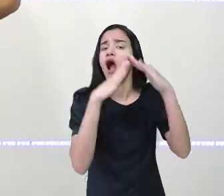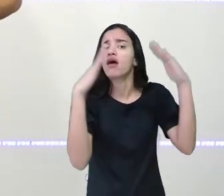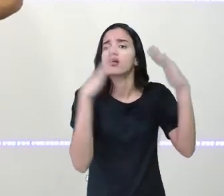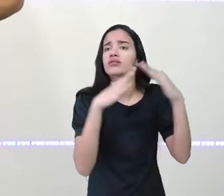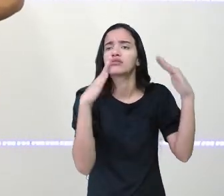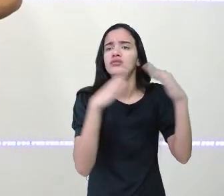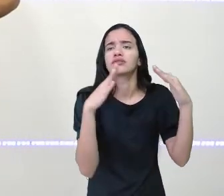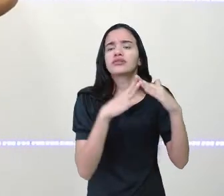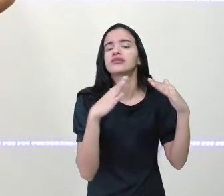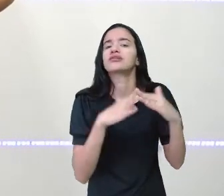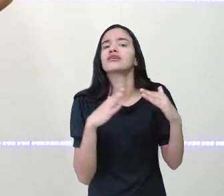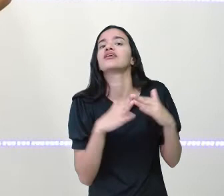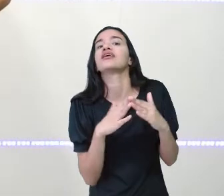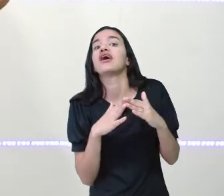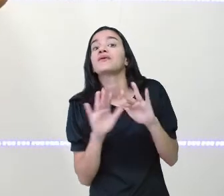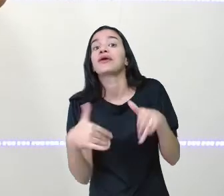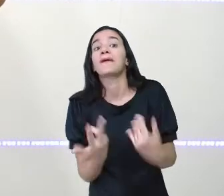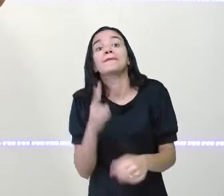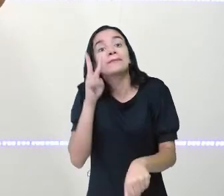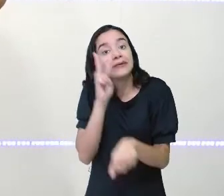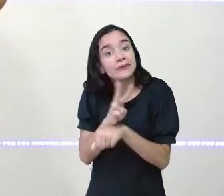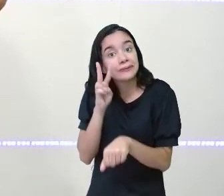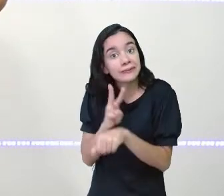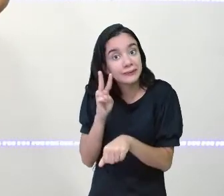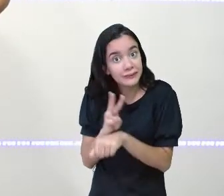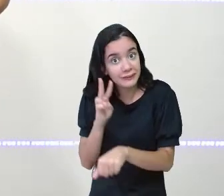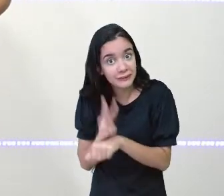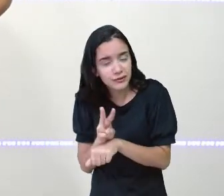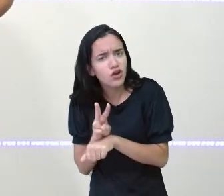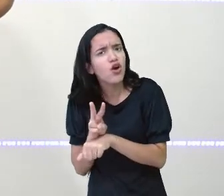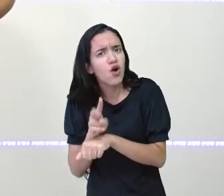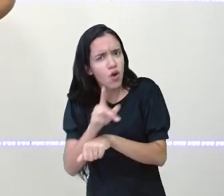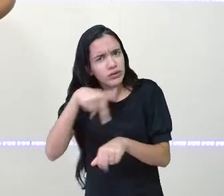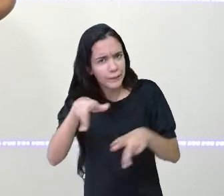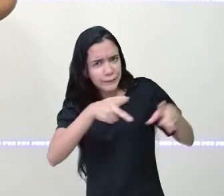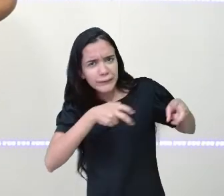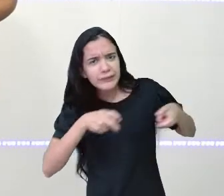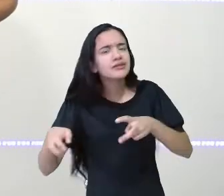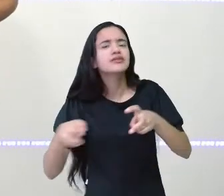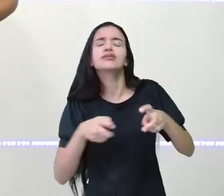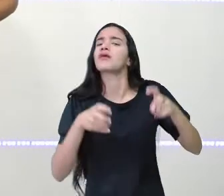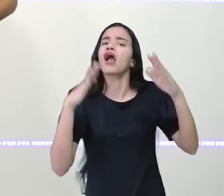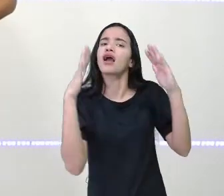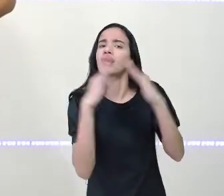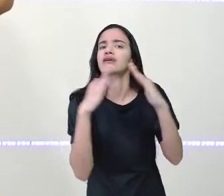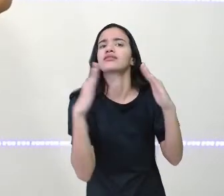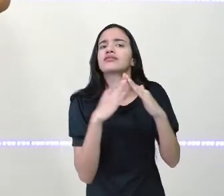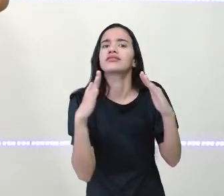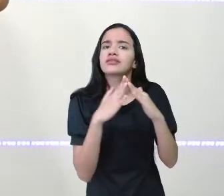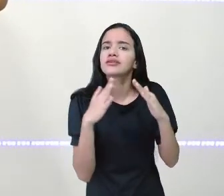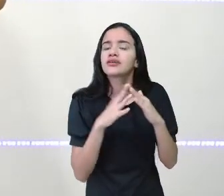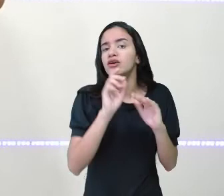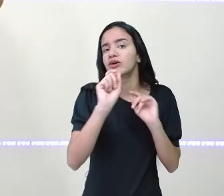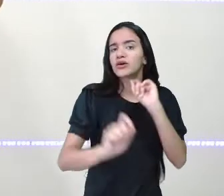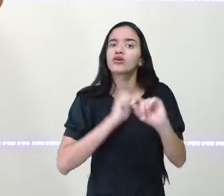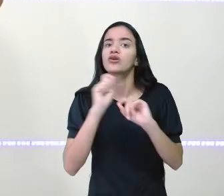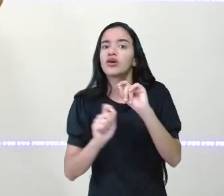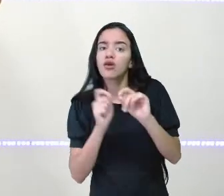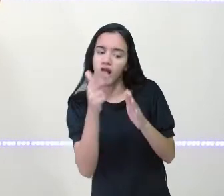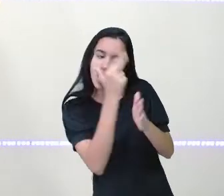quê? A casa é a proteção. Percebam, então, que a casa, ela está